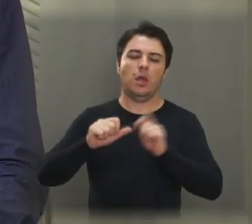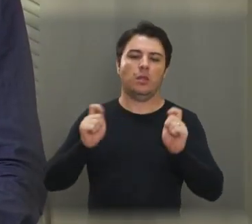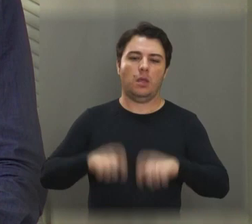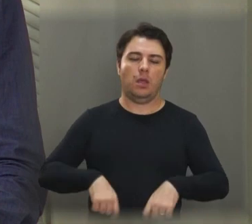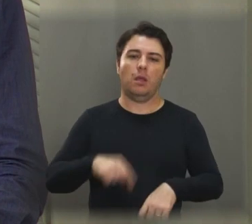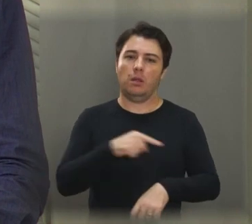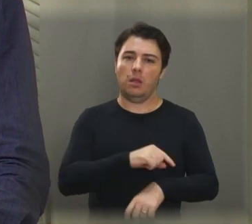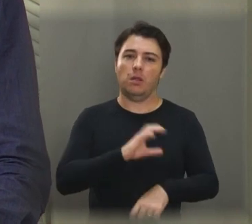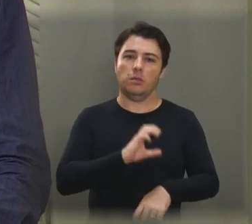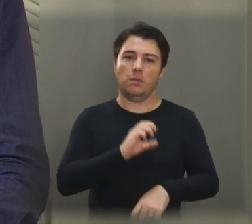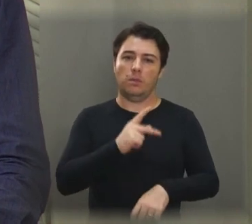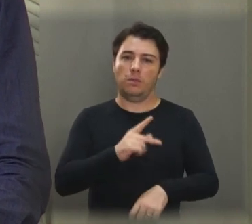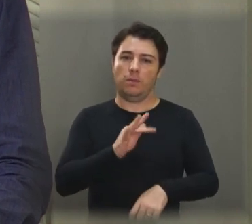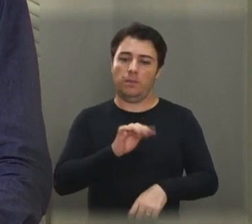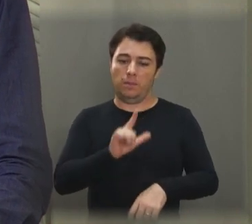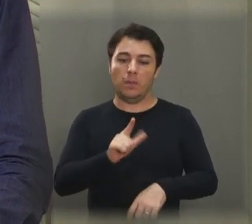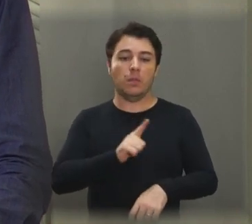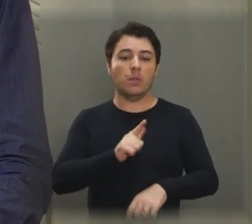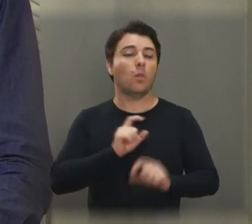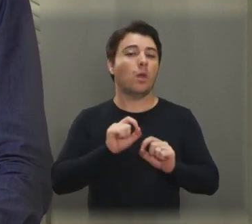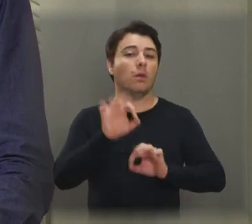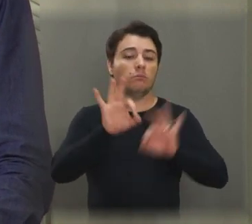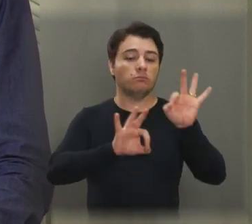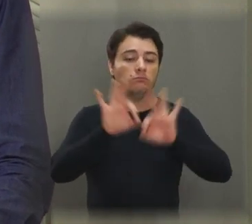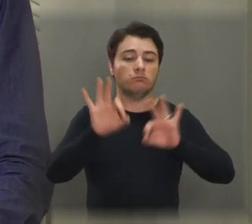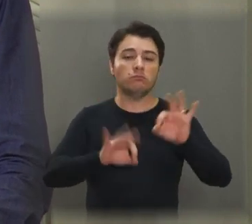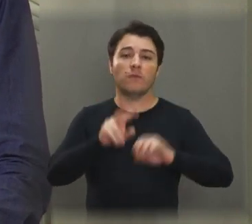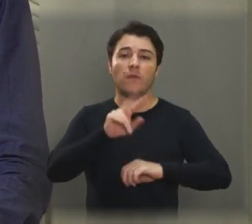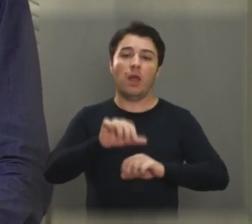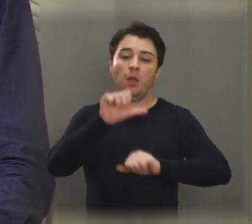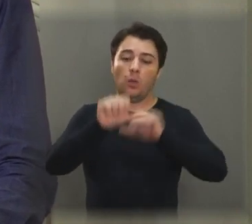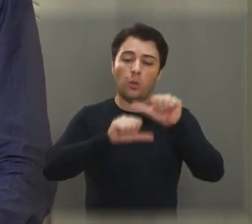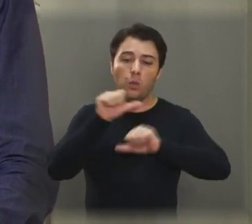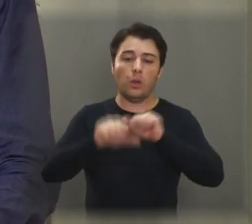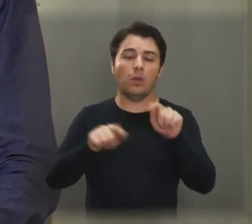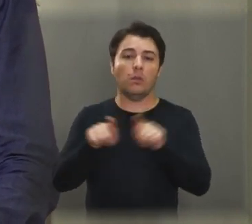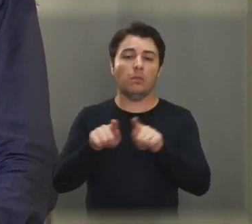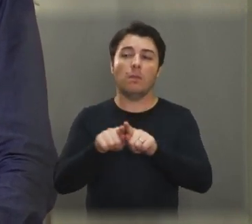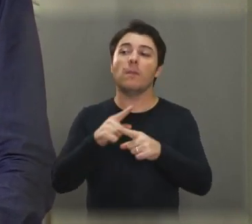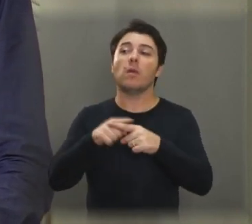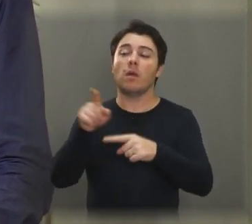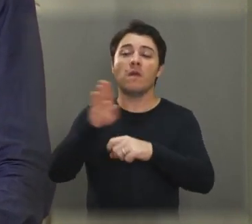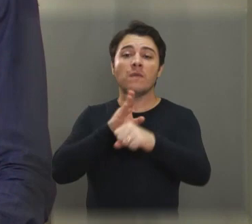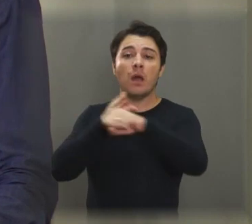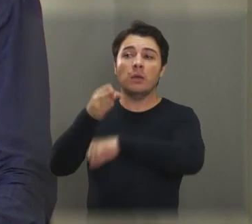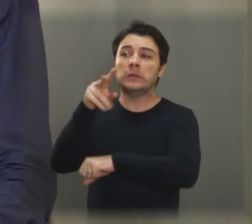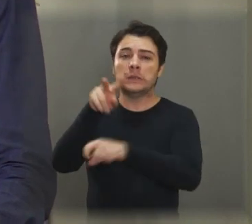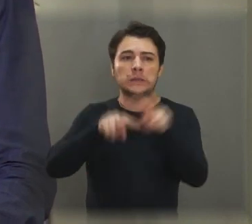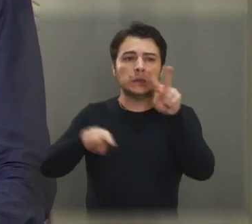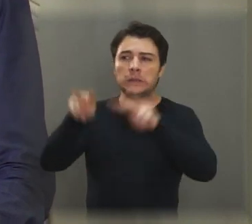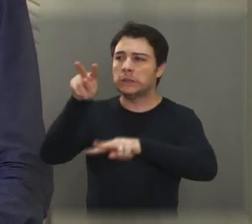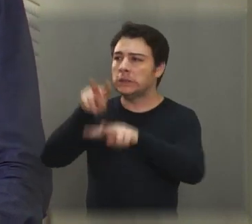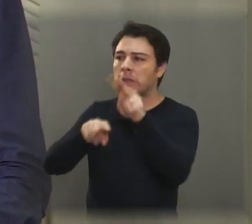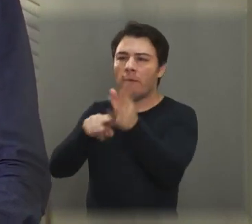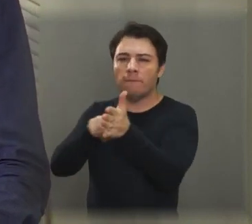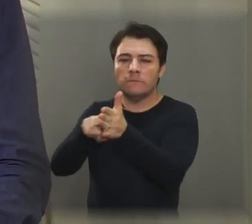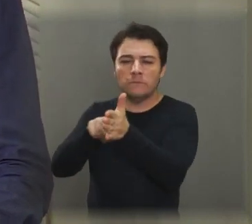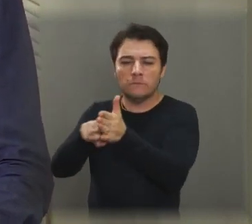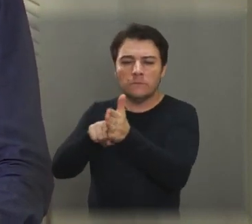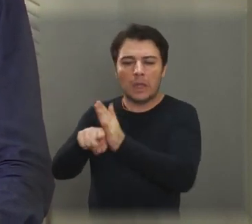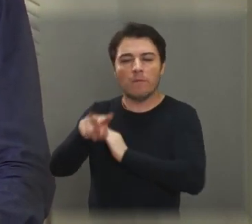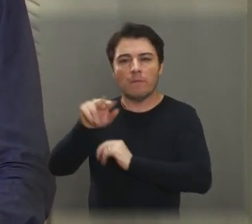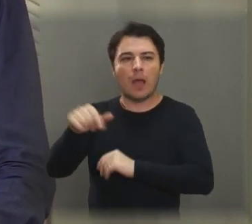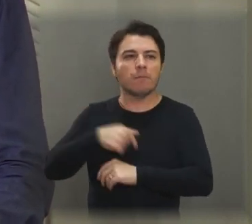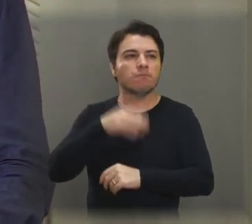na área de obras manutenção um plano de manutenção que faz uma inspeção regularmente o André se todos também